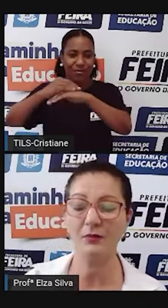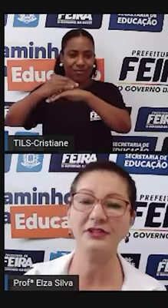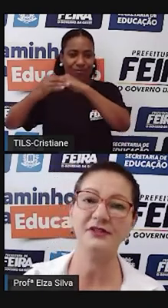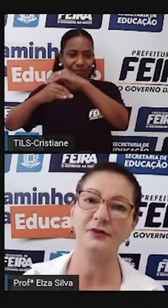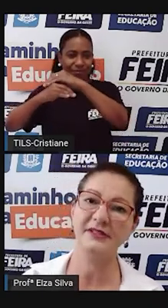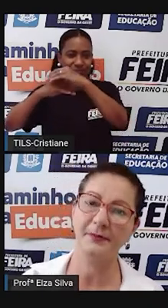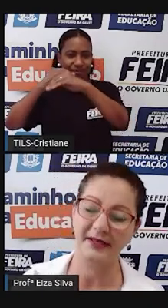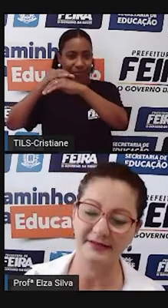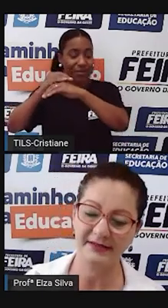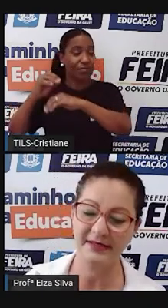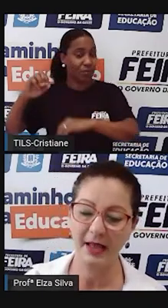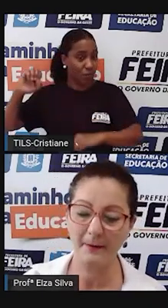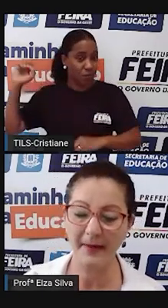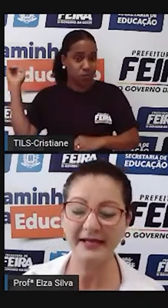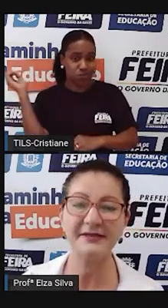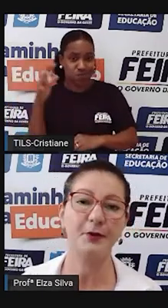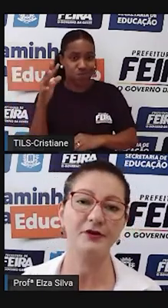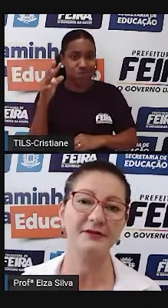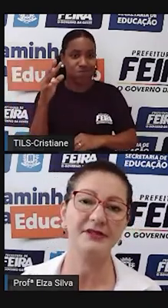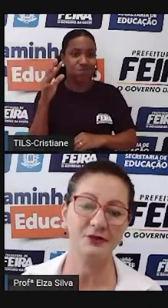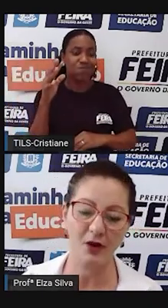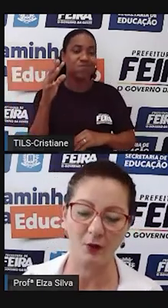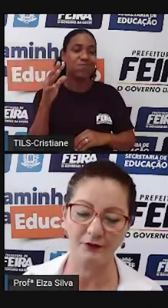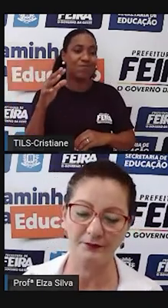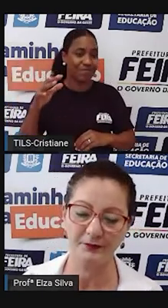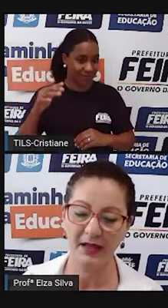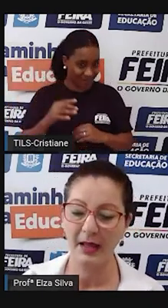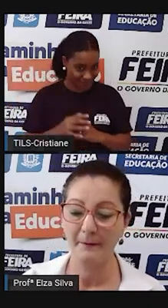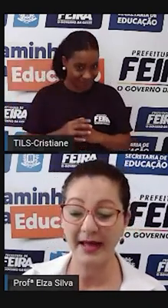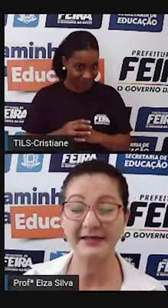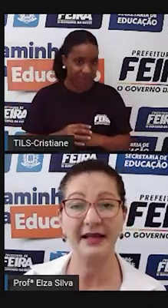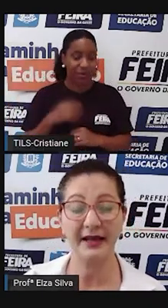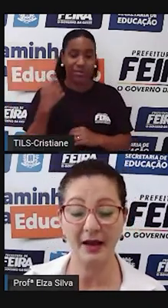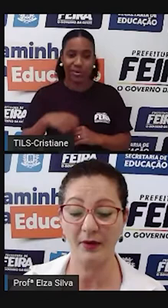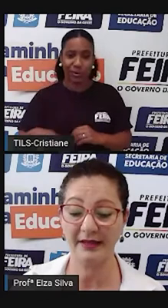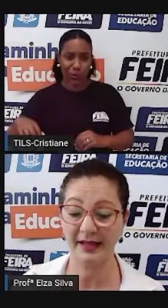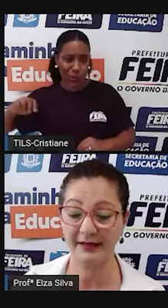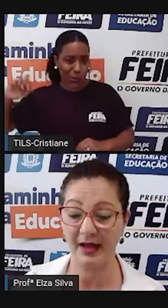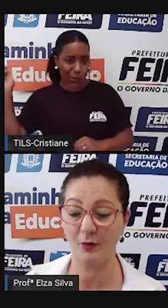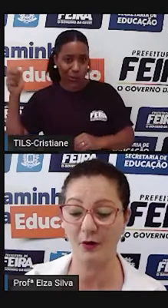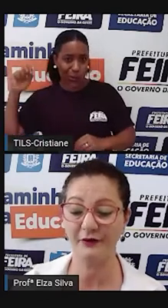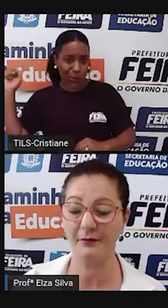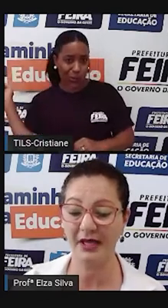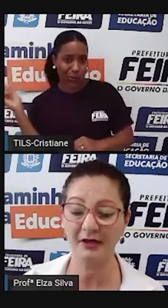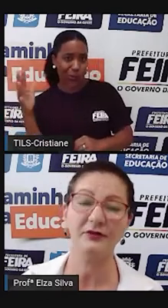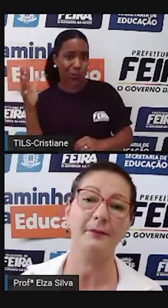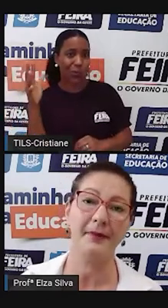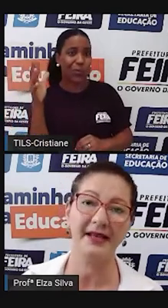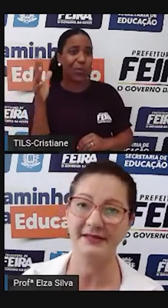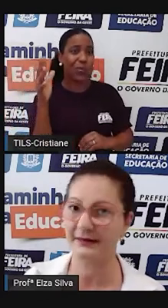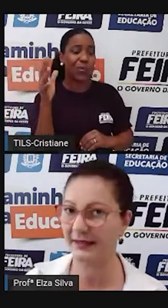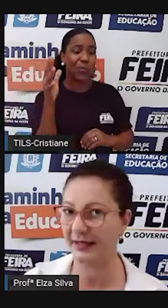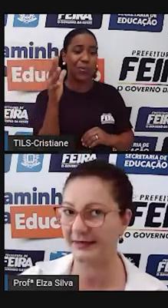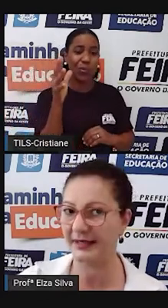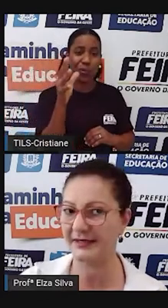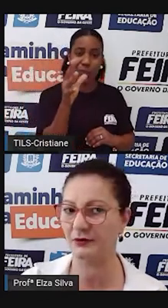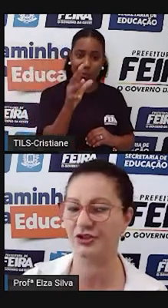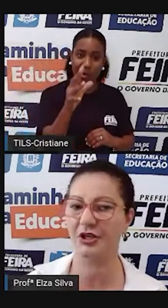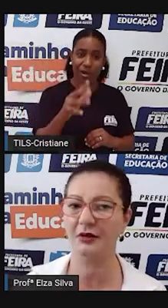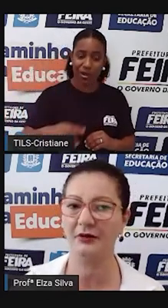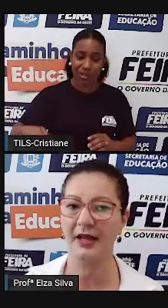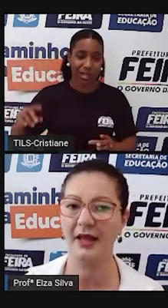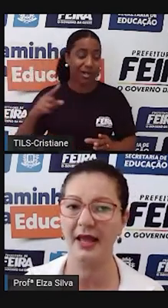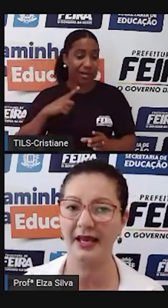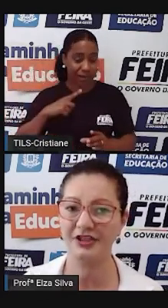manter uma de suas peças mais próximas do alvo. Para acelerar ou retardar o movimento da peça que desliza